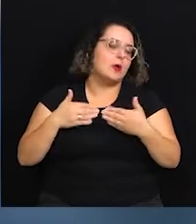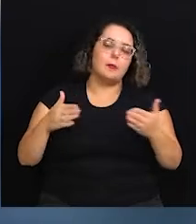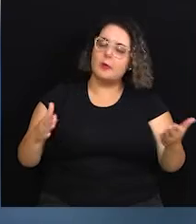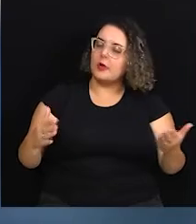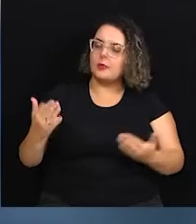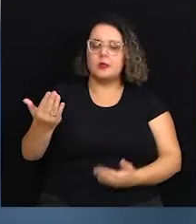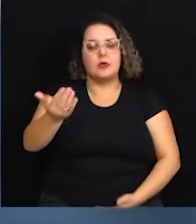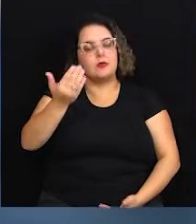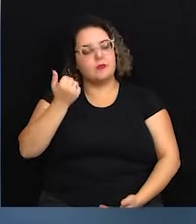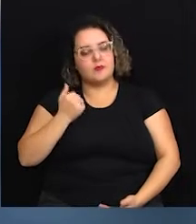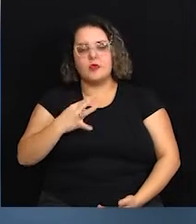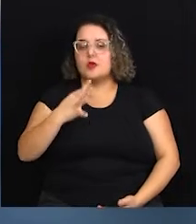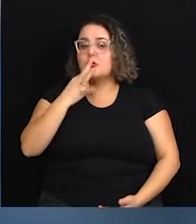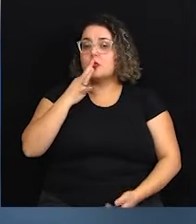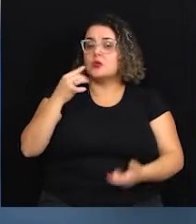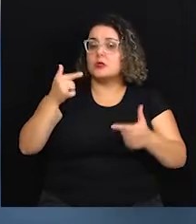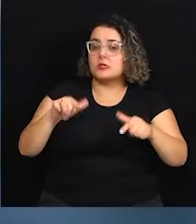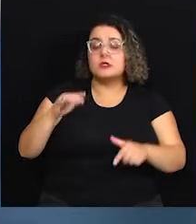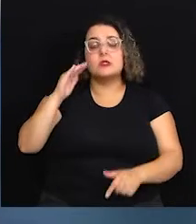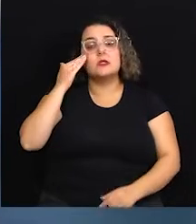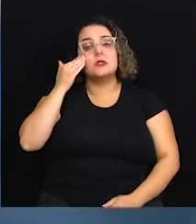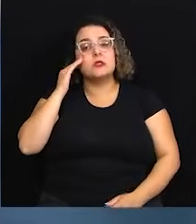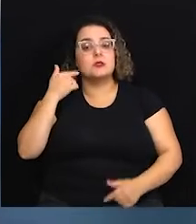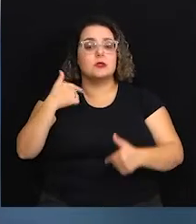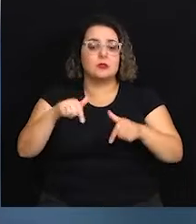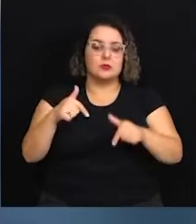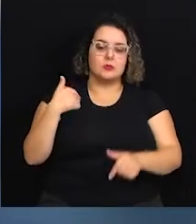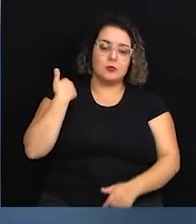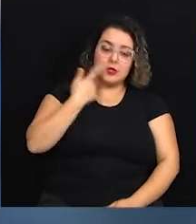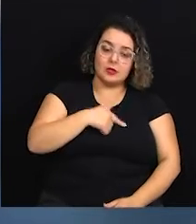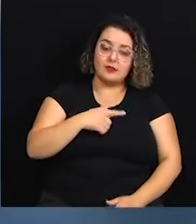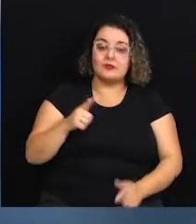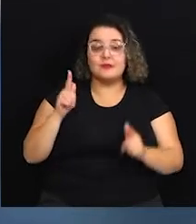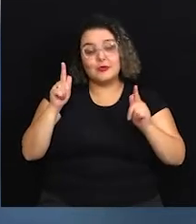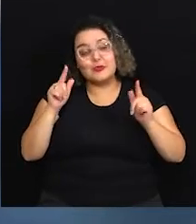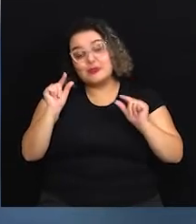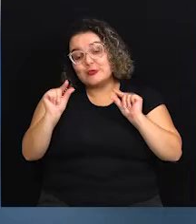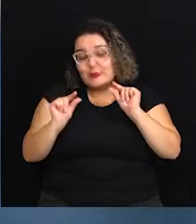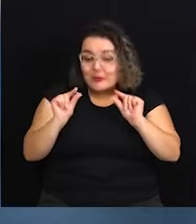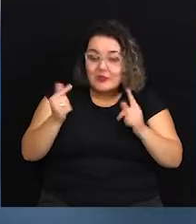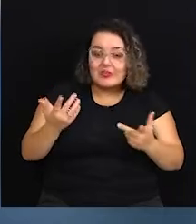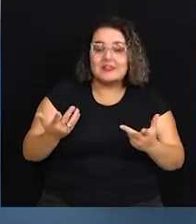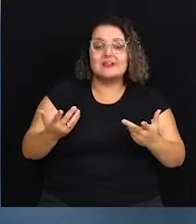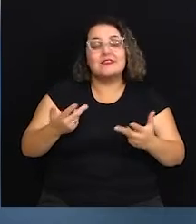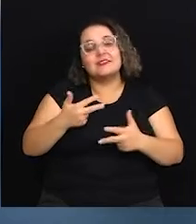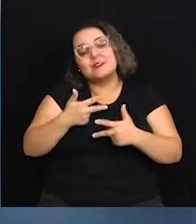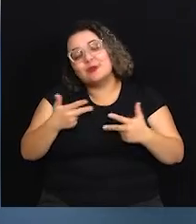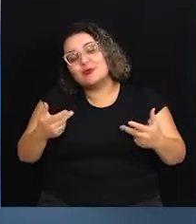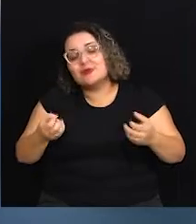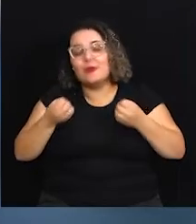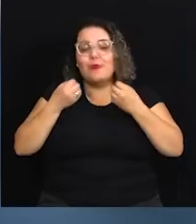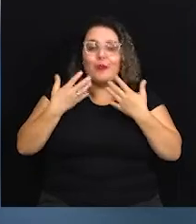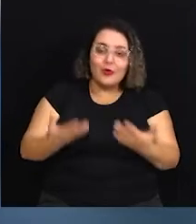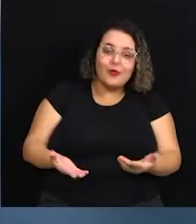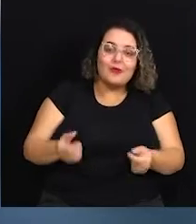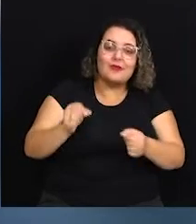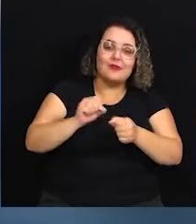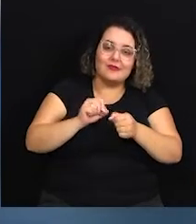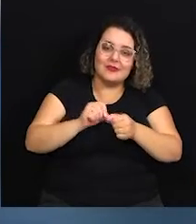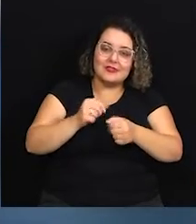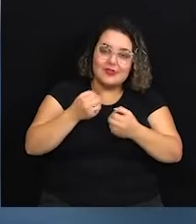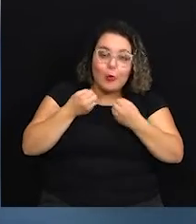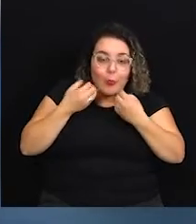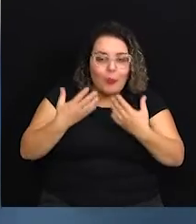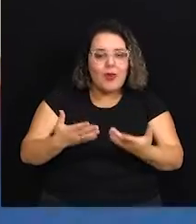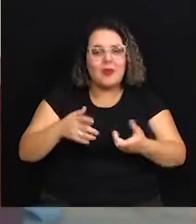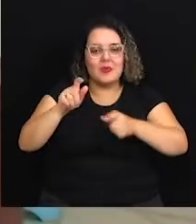vocês conhecerem o espaço e para entender nosso trabalho e para curtir um pouquinho essa coisa boa que é fazer alguma coisa pelo próximo,